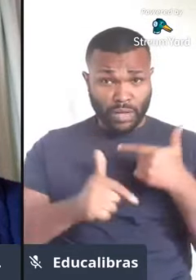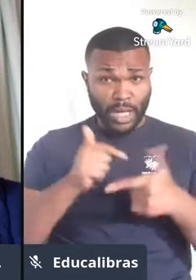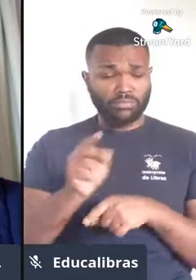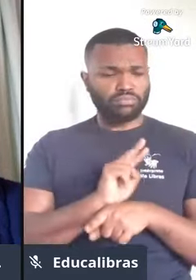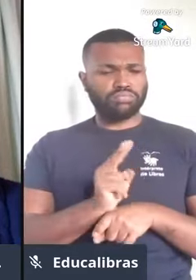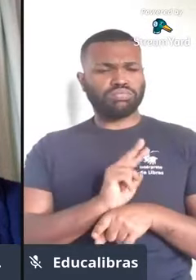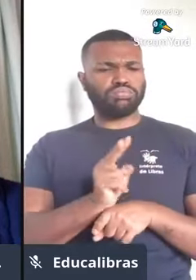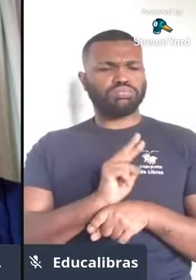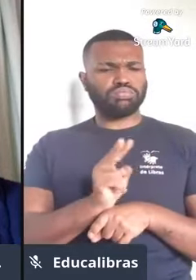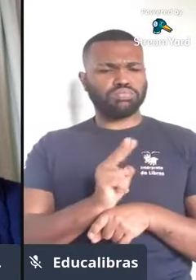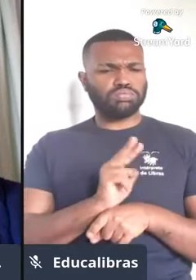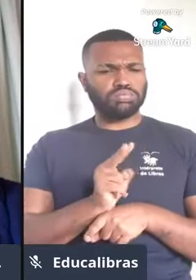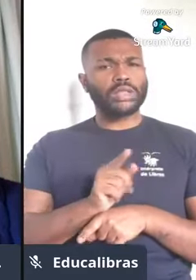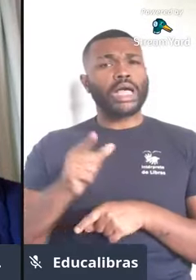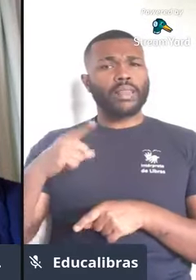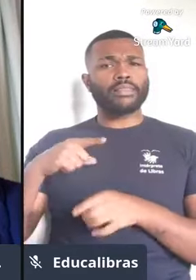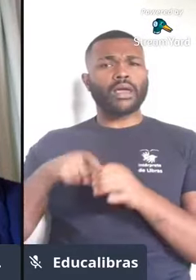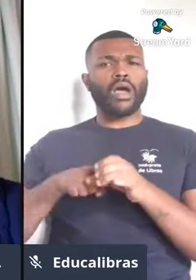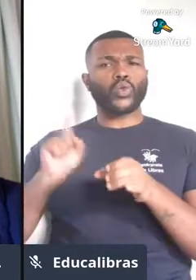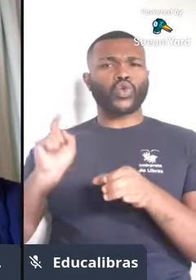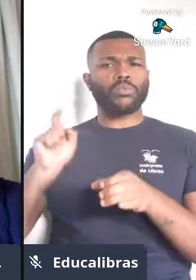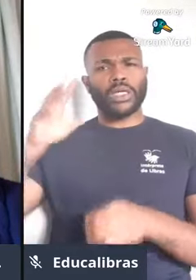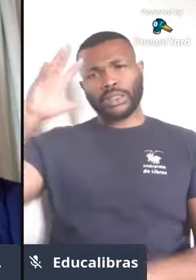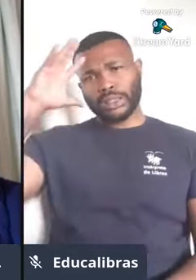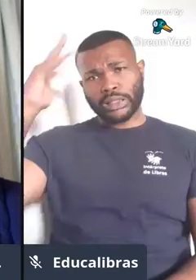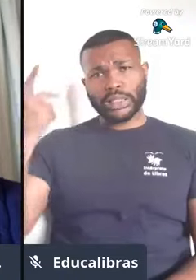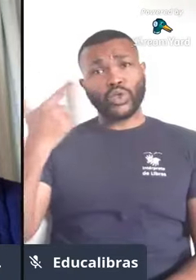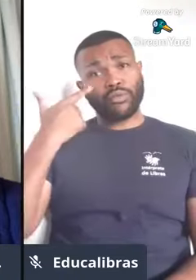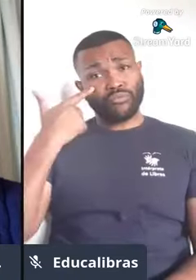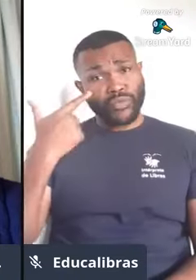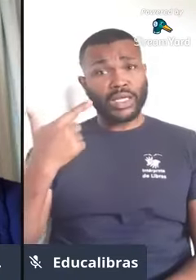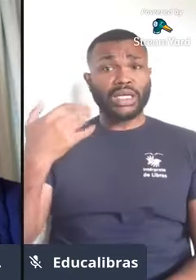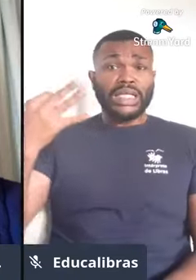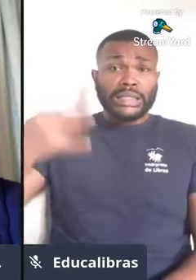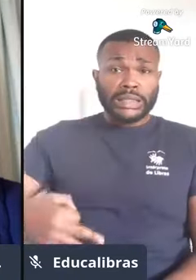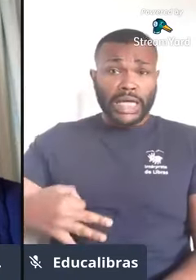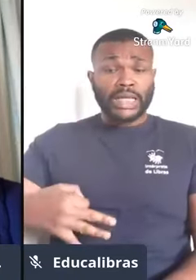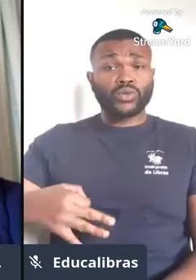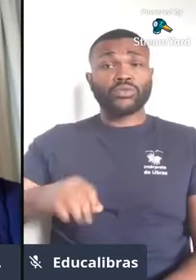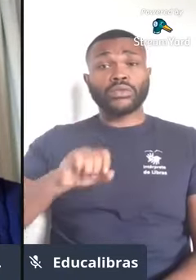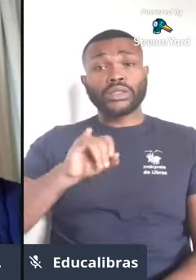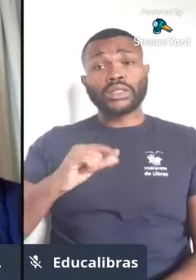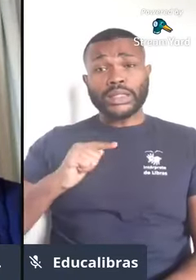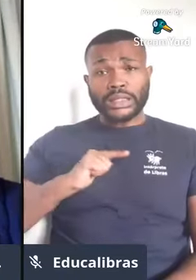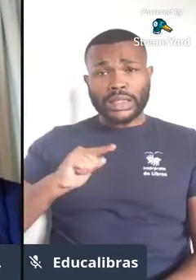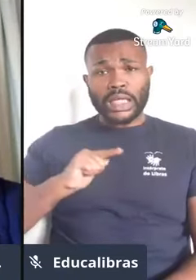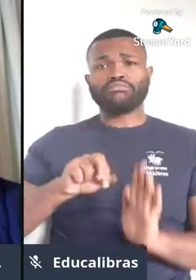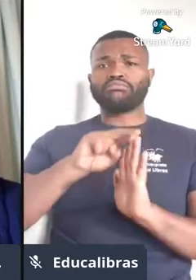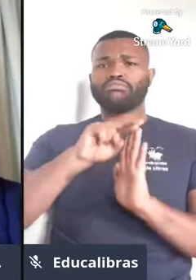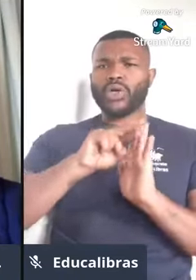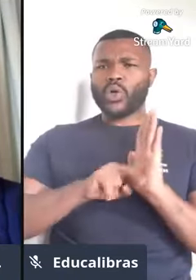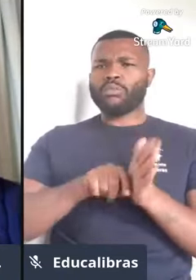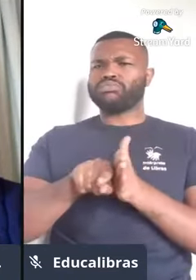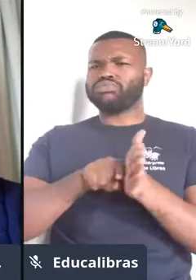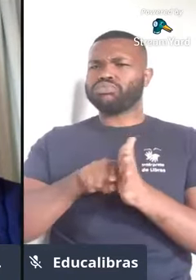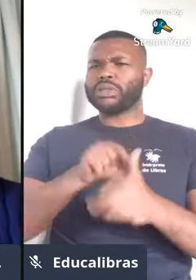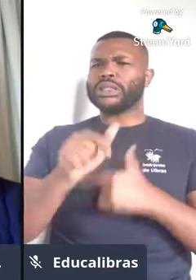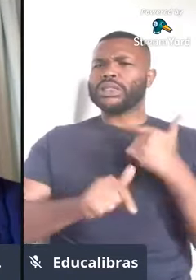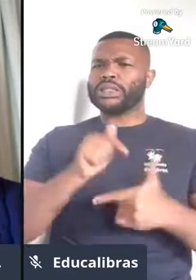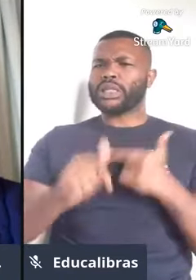tem absoluta autonomia para tomar a decisão que julgar correta, desde que, obviamente, baseada no regulamento da inspeção do trabalho, na